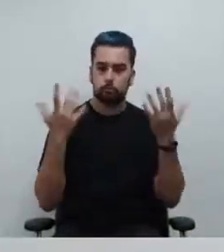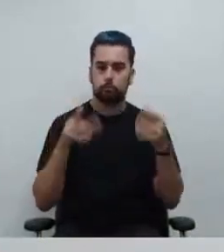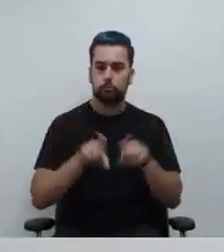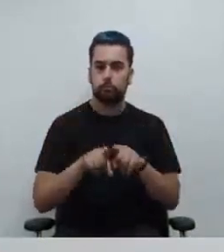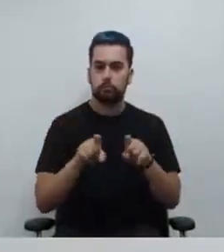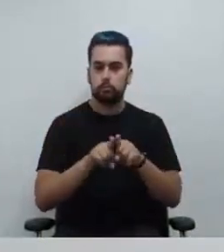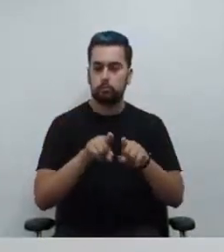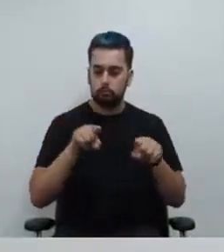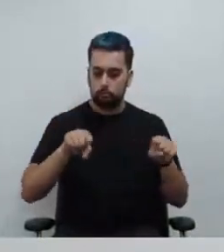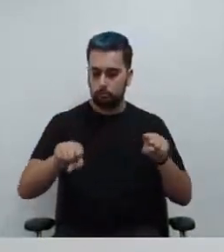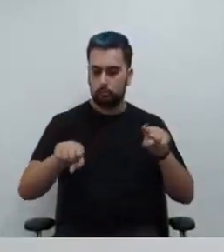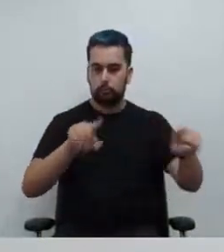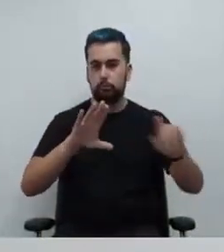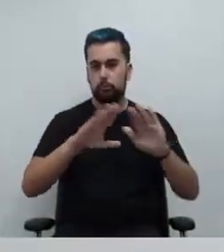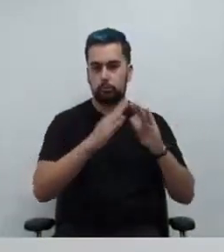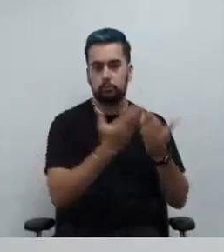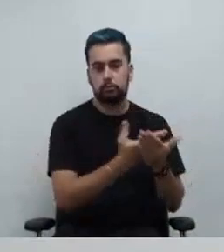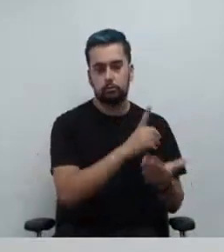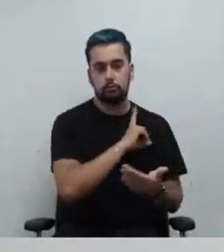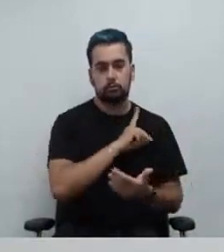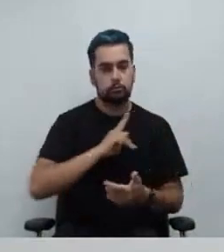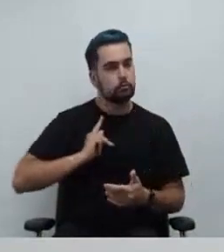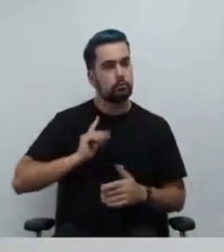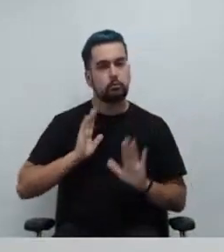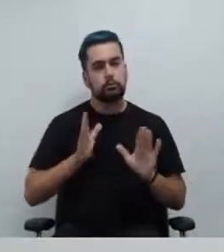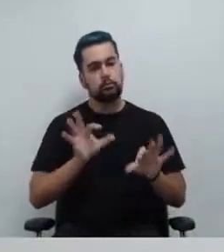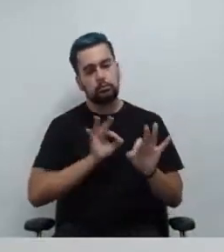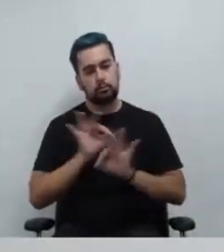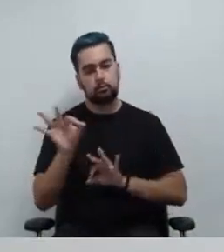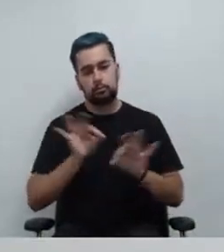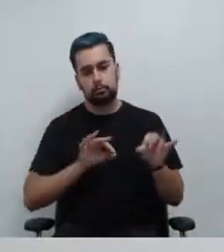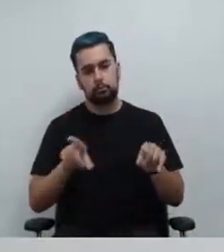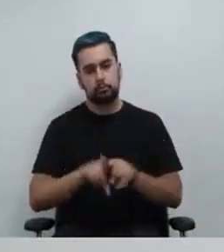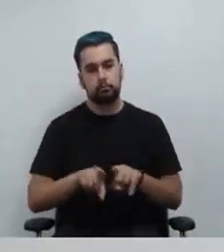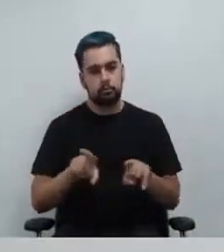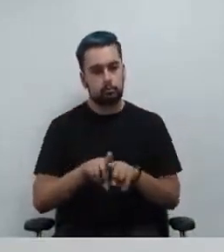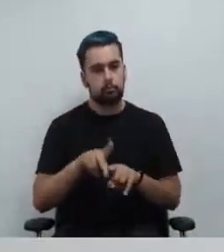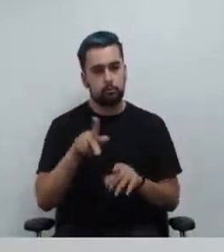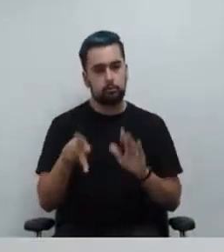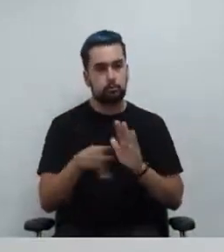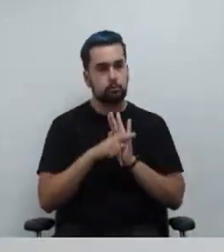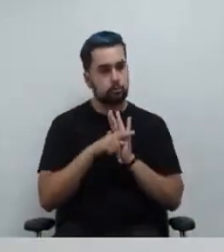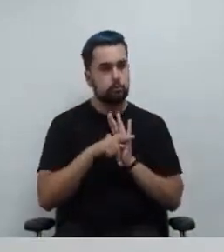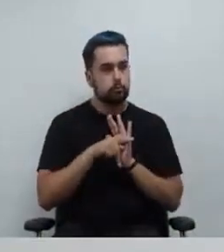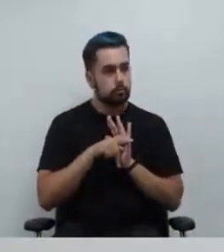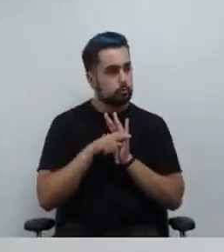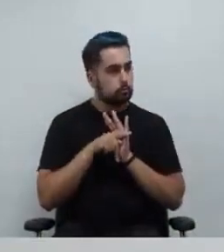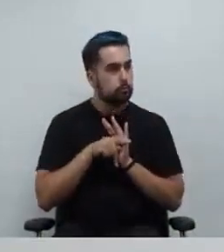também, a nossa Escola da Defensoria já se organiza para